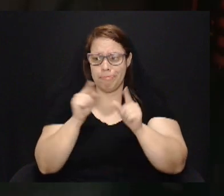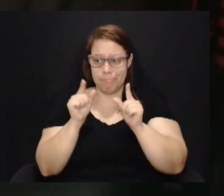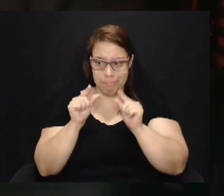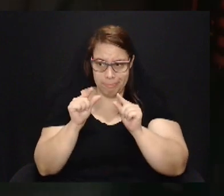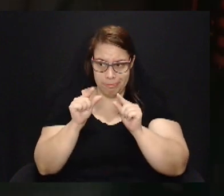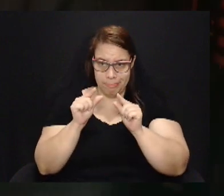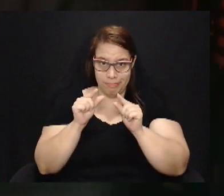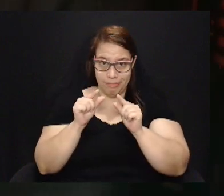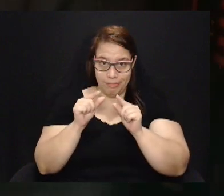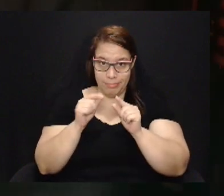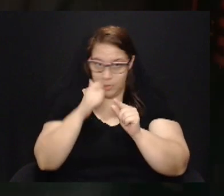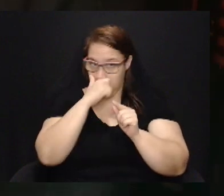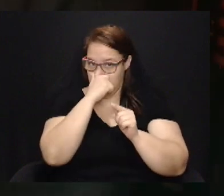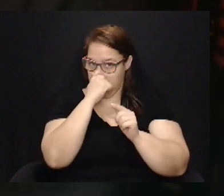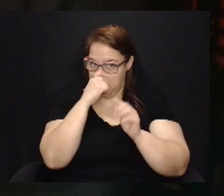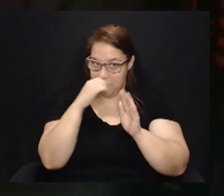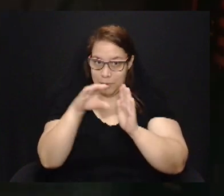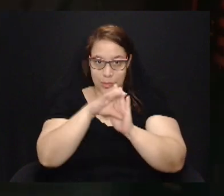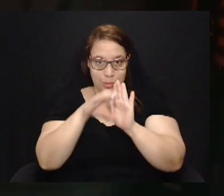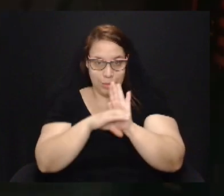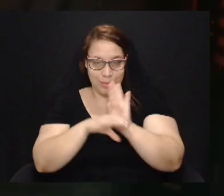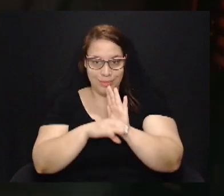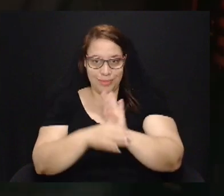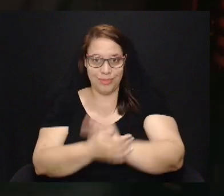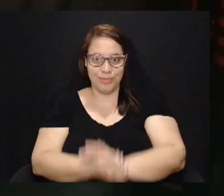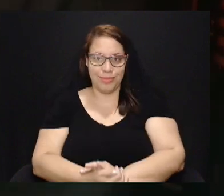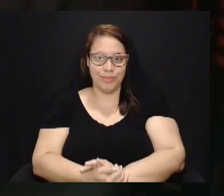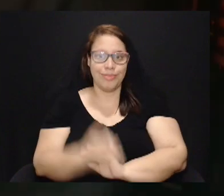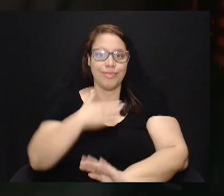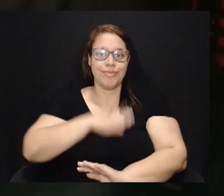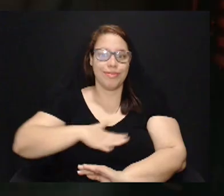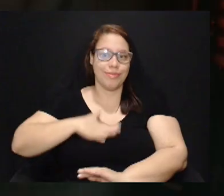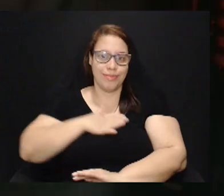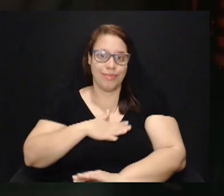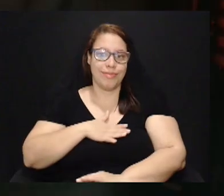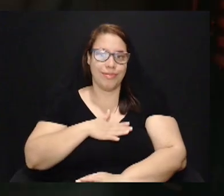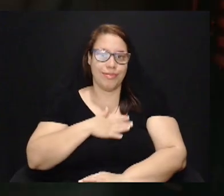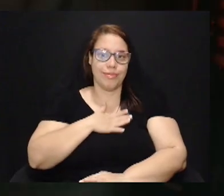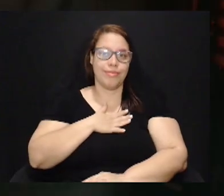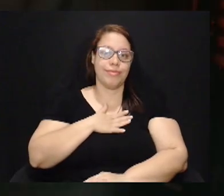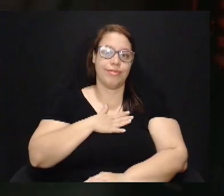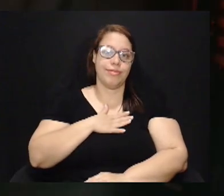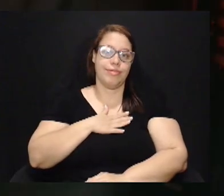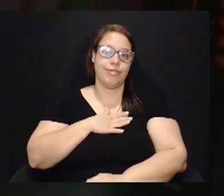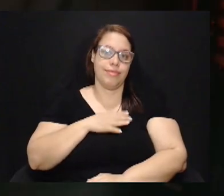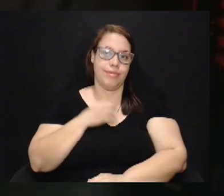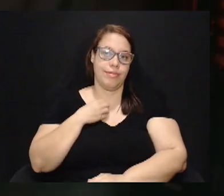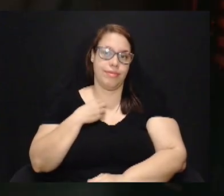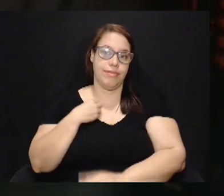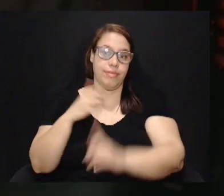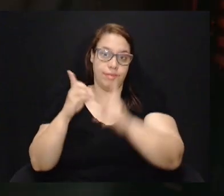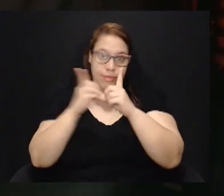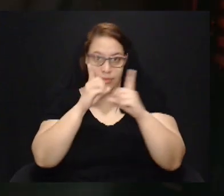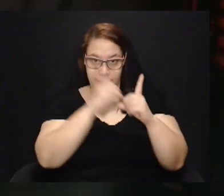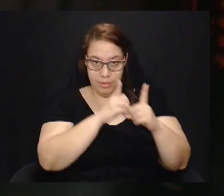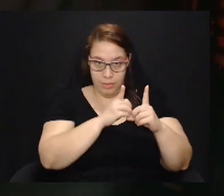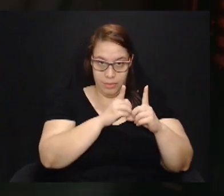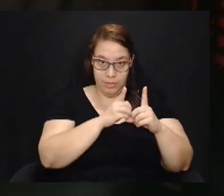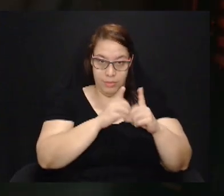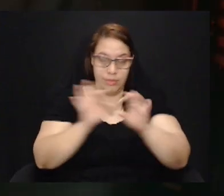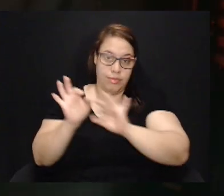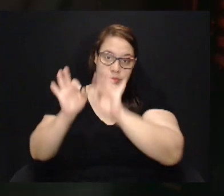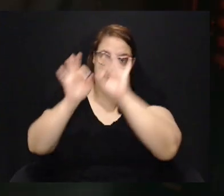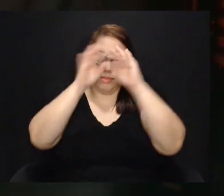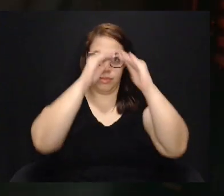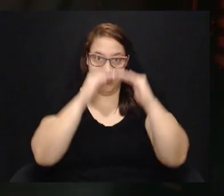não, é o tempo do programa, mas é que, assim, o papo tá gostoso e a gente tem que atender os nossos telespectadores. Então, tem